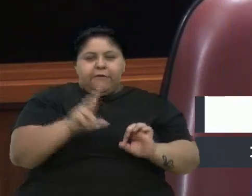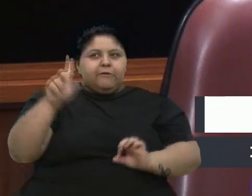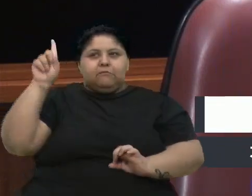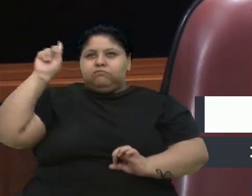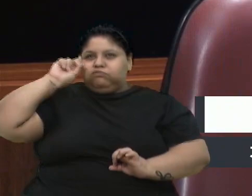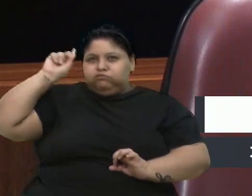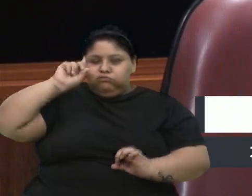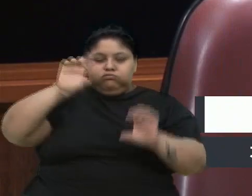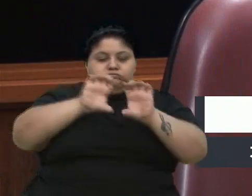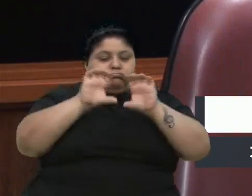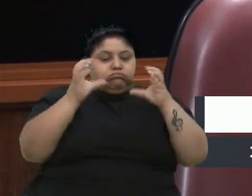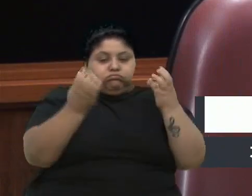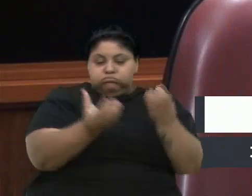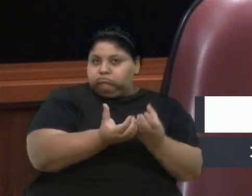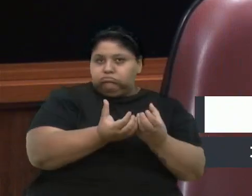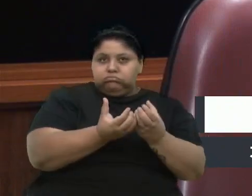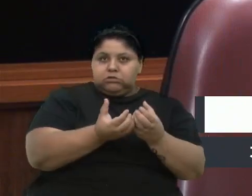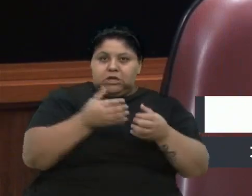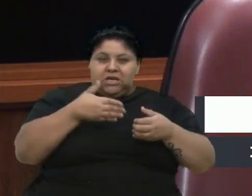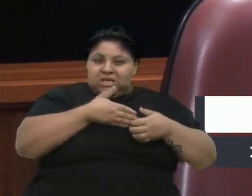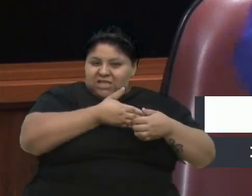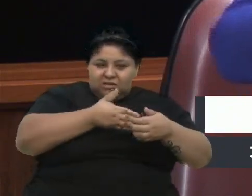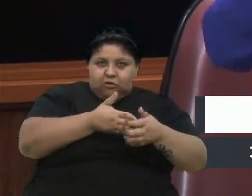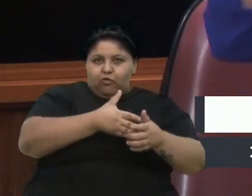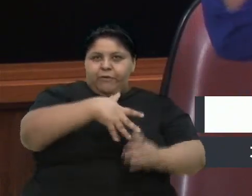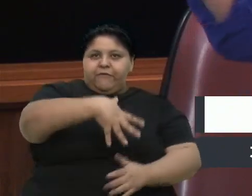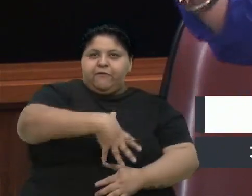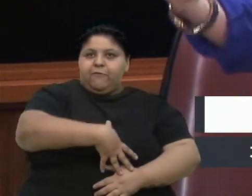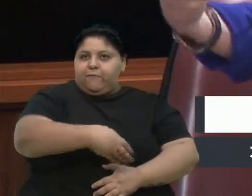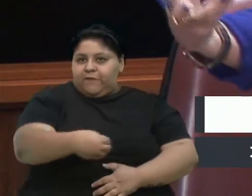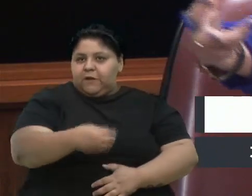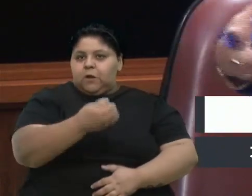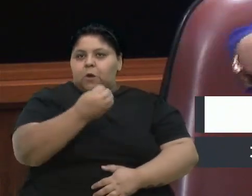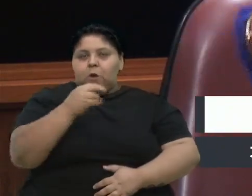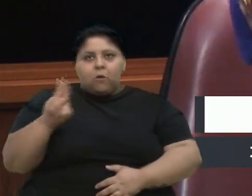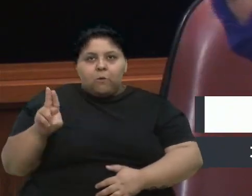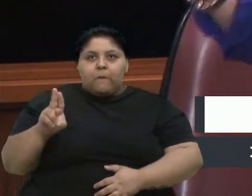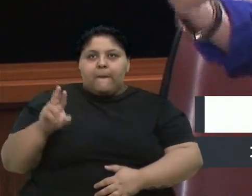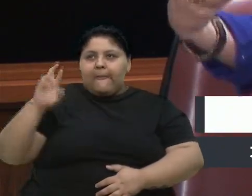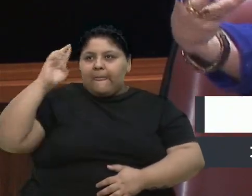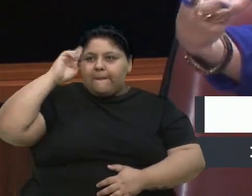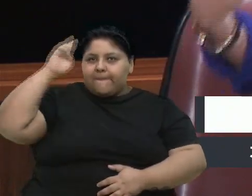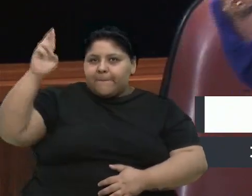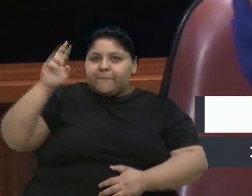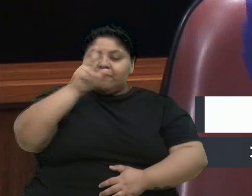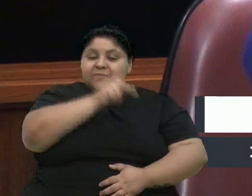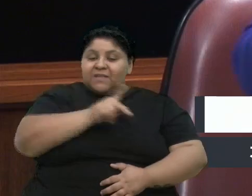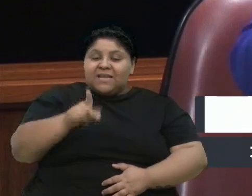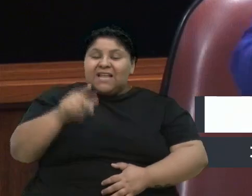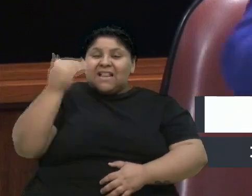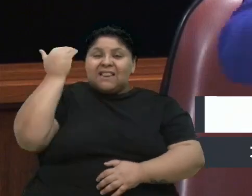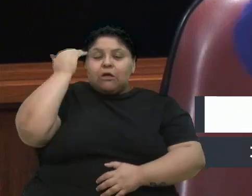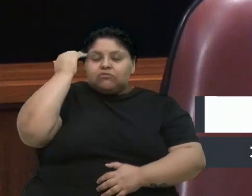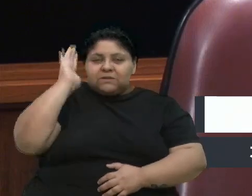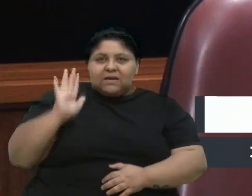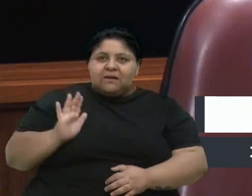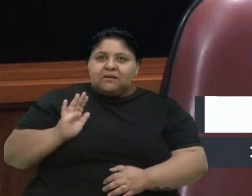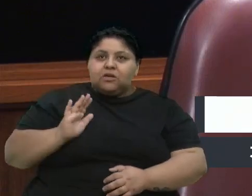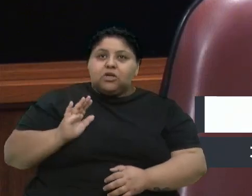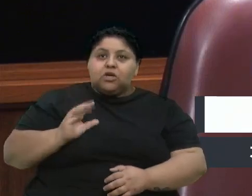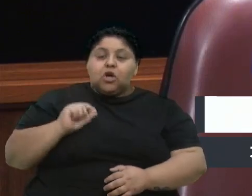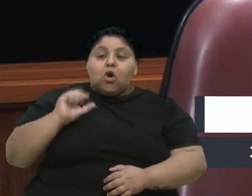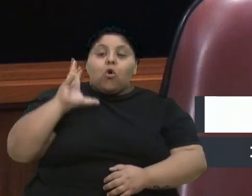uma comunidade, não acompanha filhos ou as direções ou professoras, não saiba o